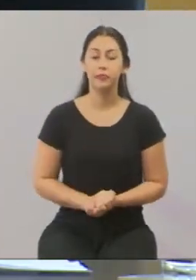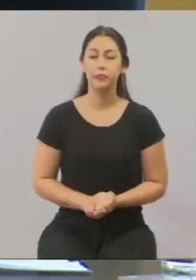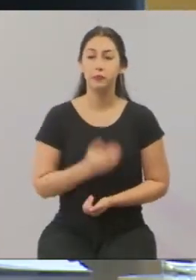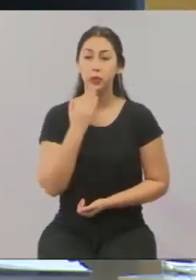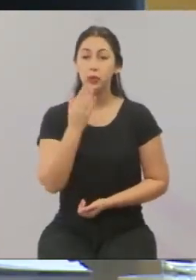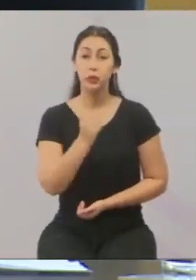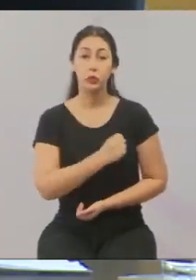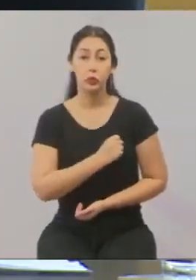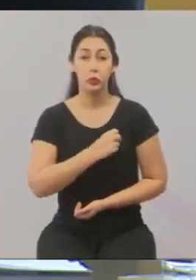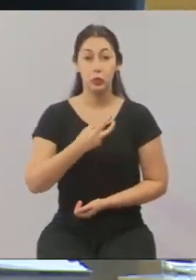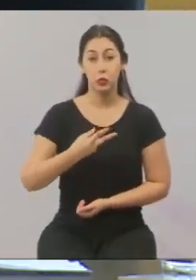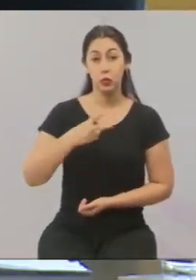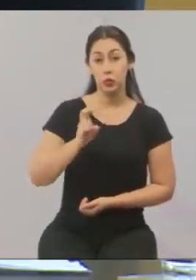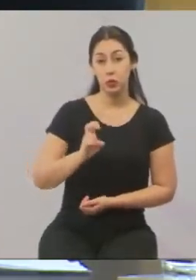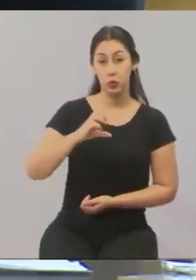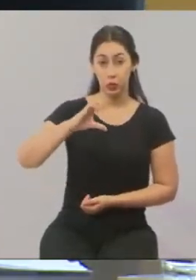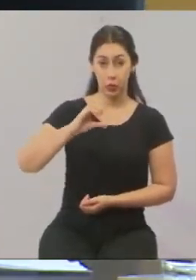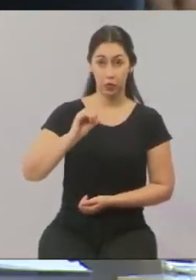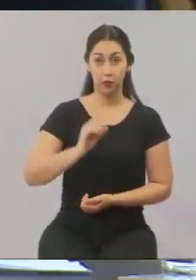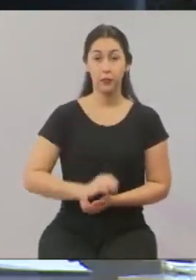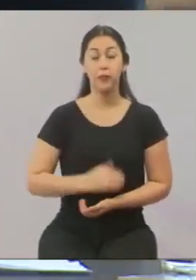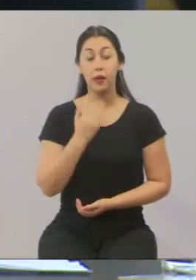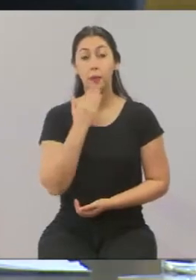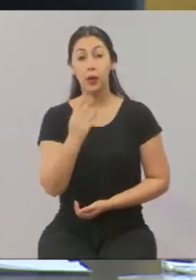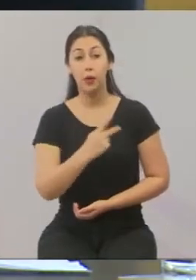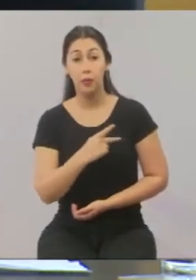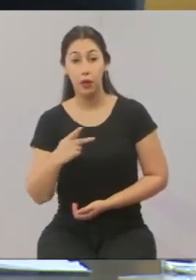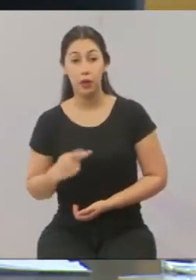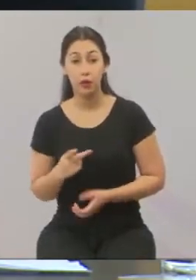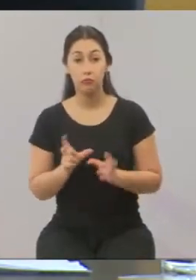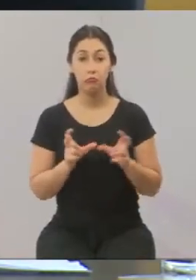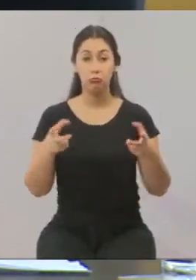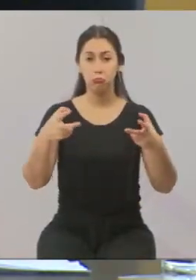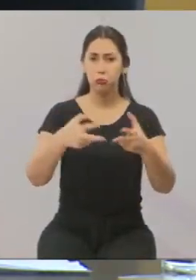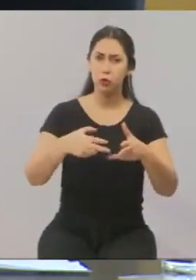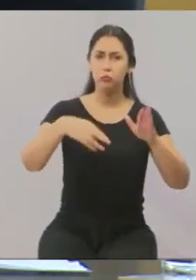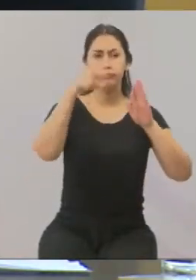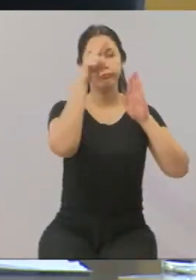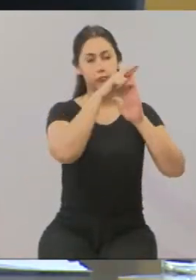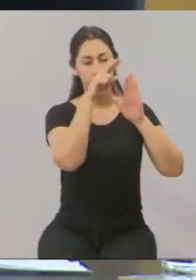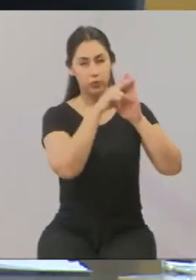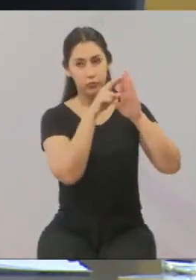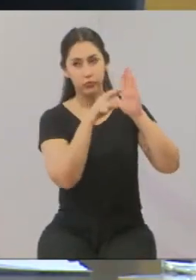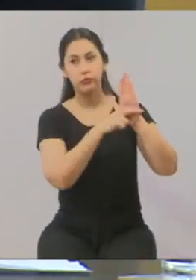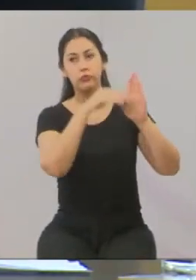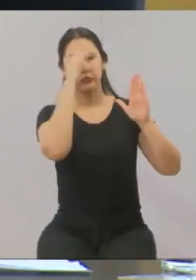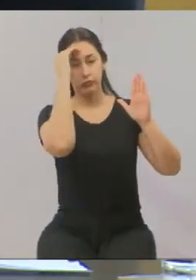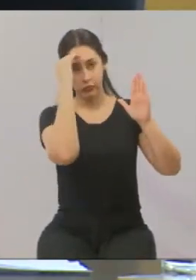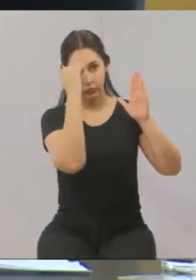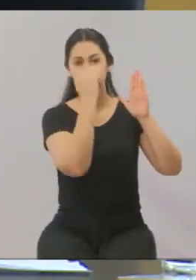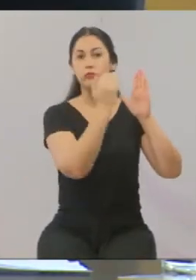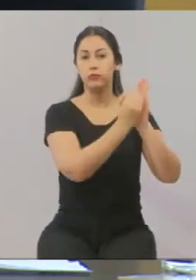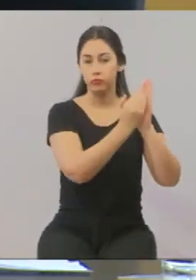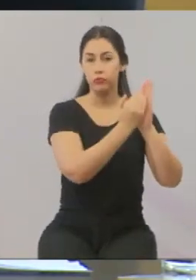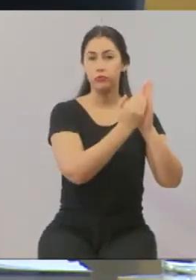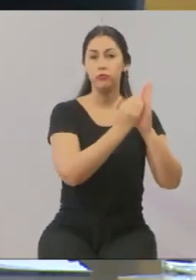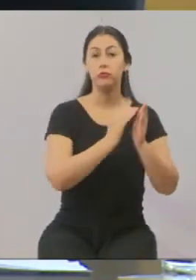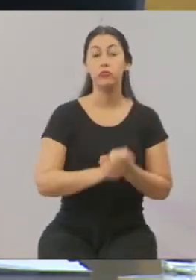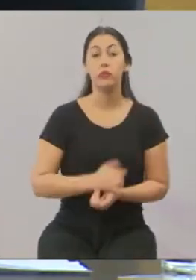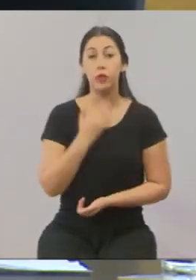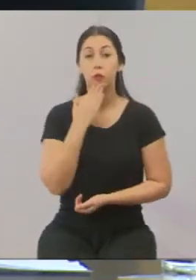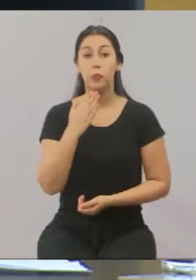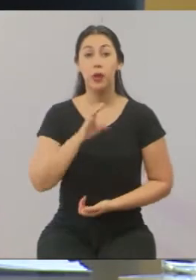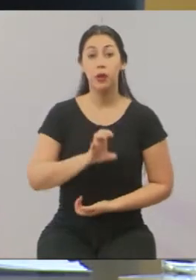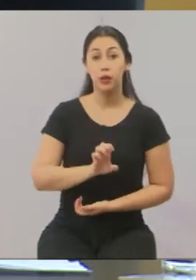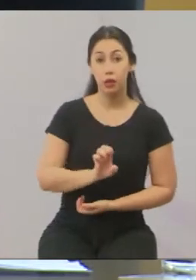do número 259. Requeremos ao excelentíssimo senhor presidente desta casa, ouvido e aprovado pelo egrégio plenário, cumpridas as formalidades regimentais, seja oficiado